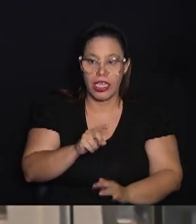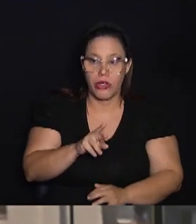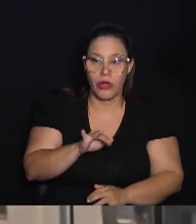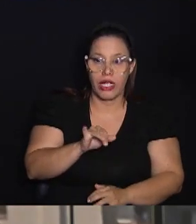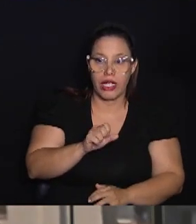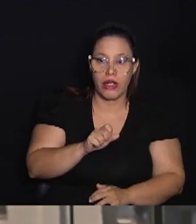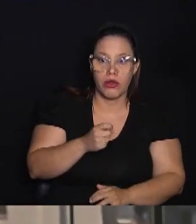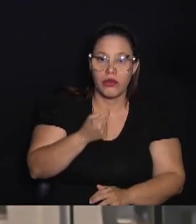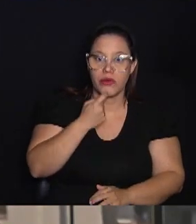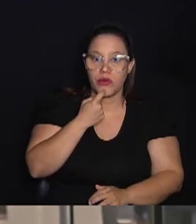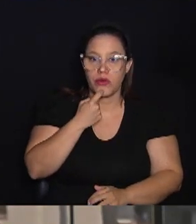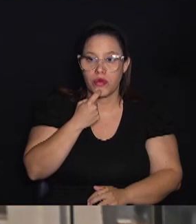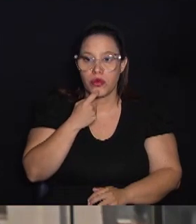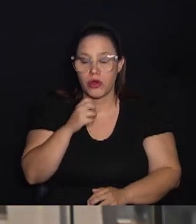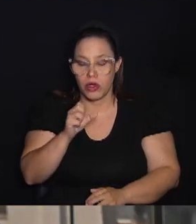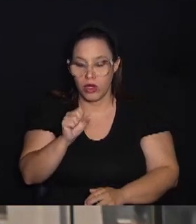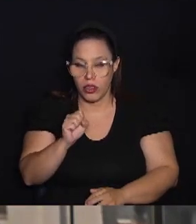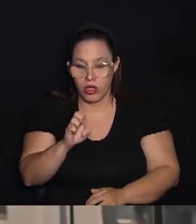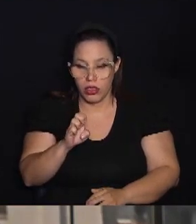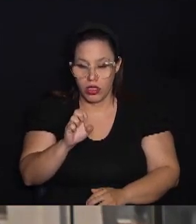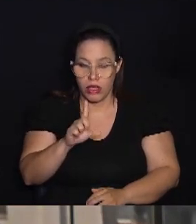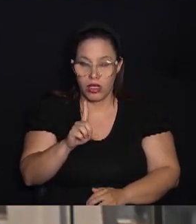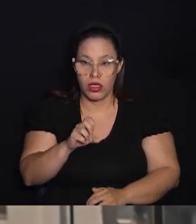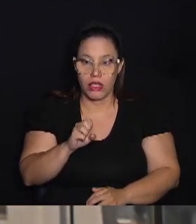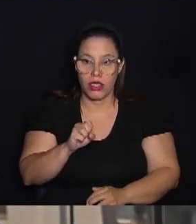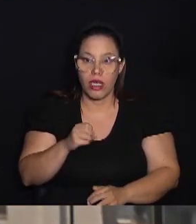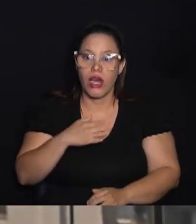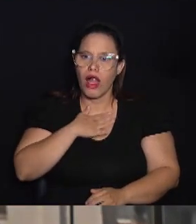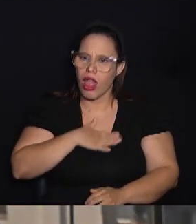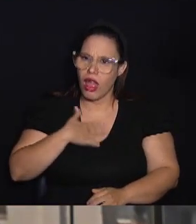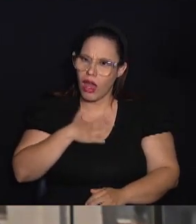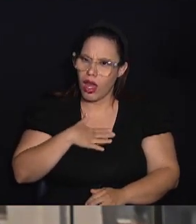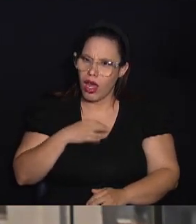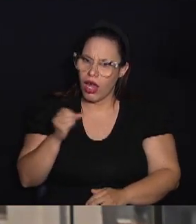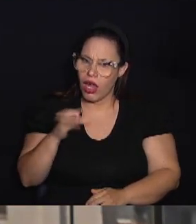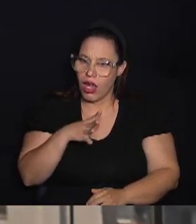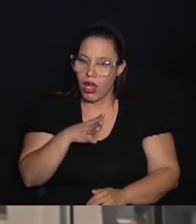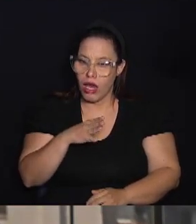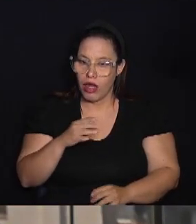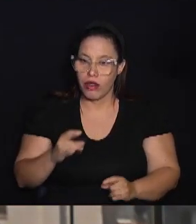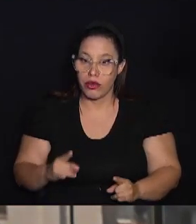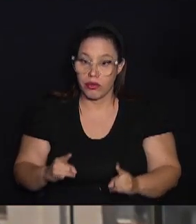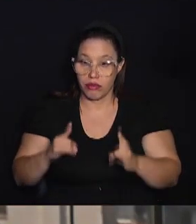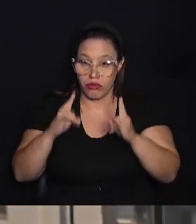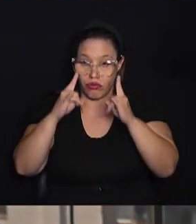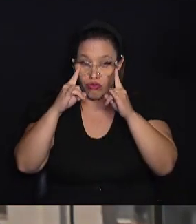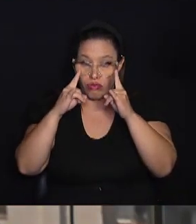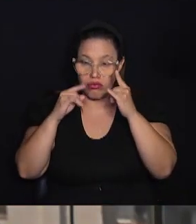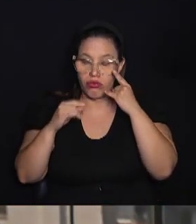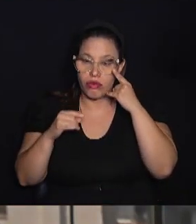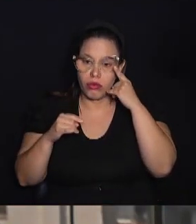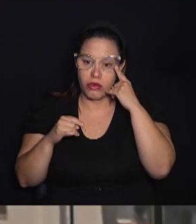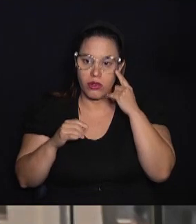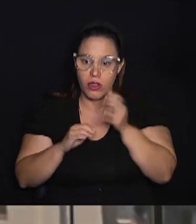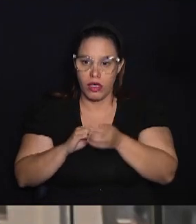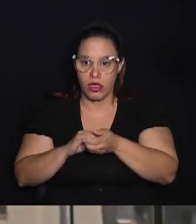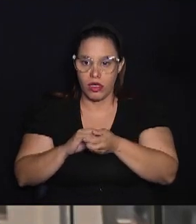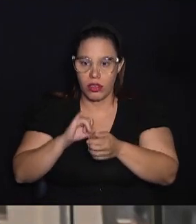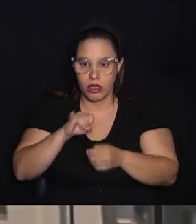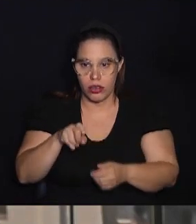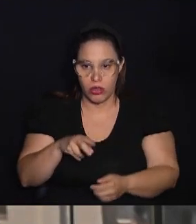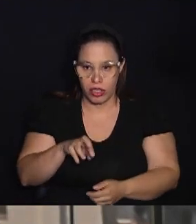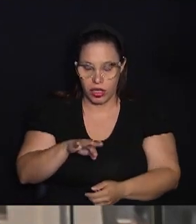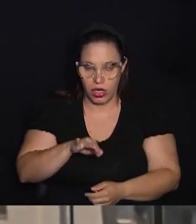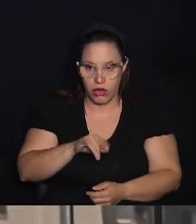terá sede Nova a partir de agosto Isso mesmo o Edifício Central deverá ser a sede da Justiça Eleitoral aqui de